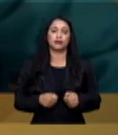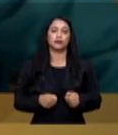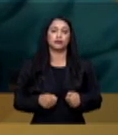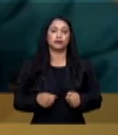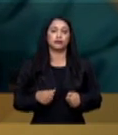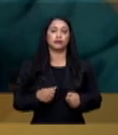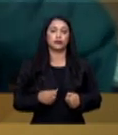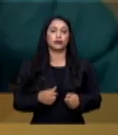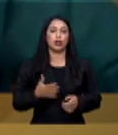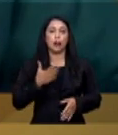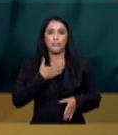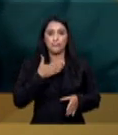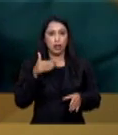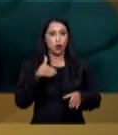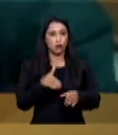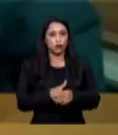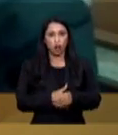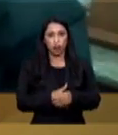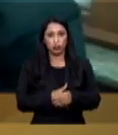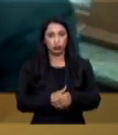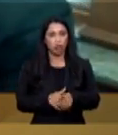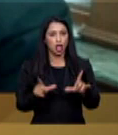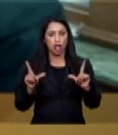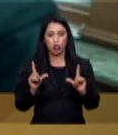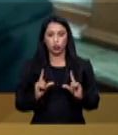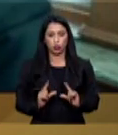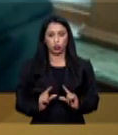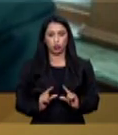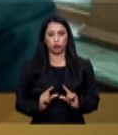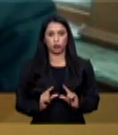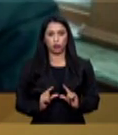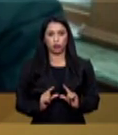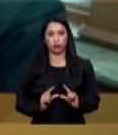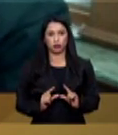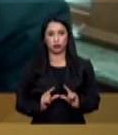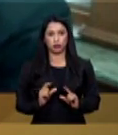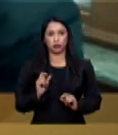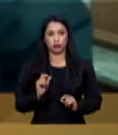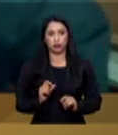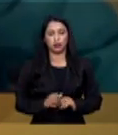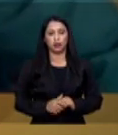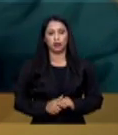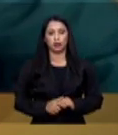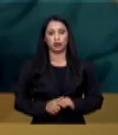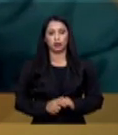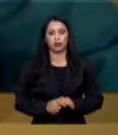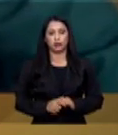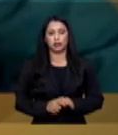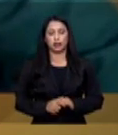voto que é de meia página apenas, no sentido da inconstitucionalidade que, para